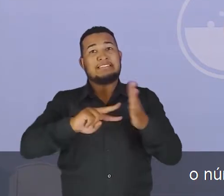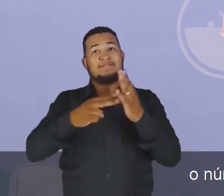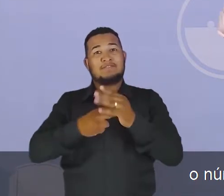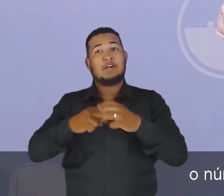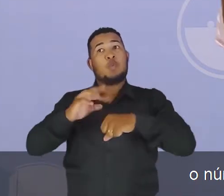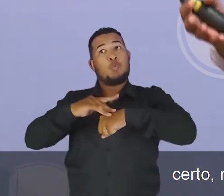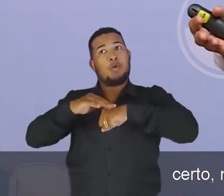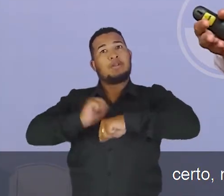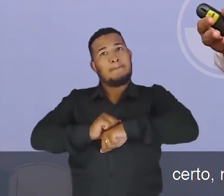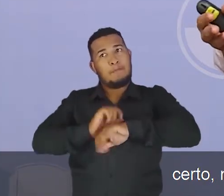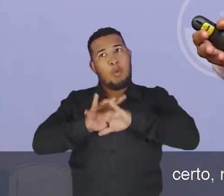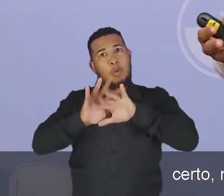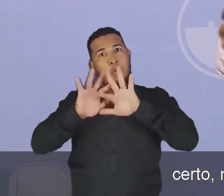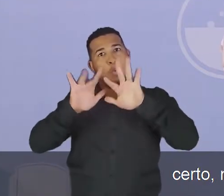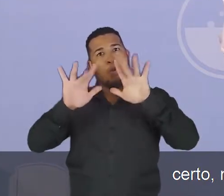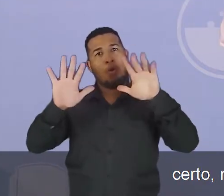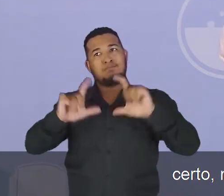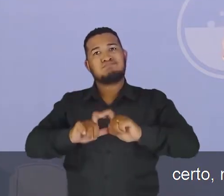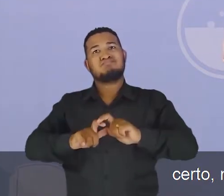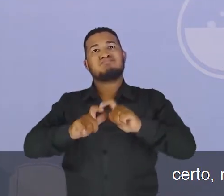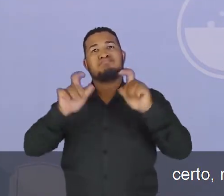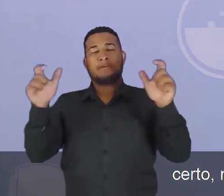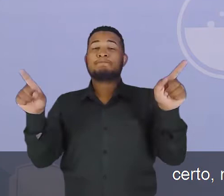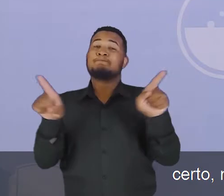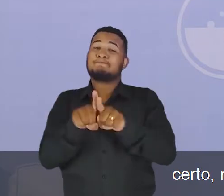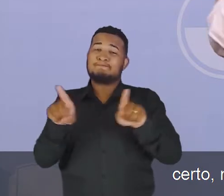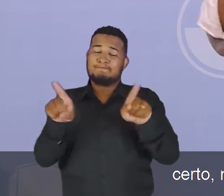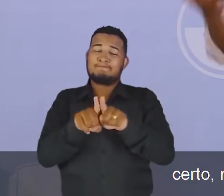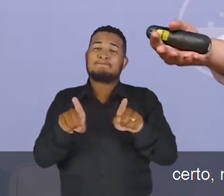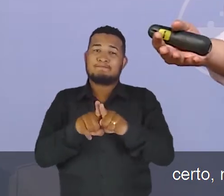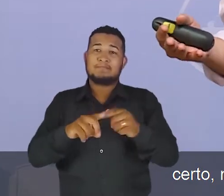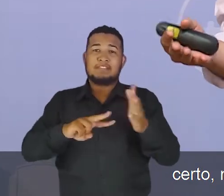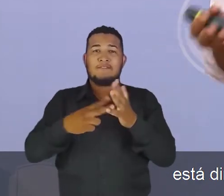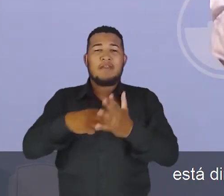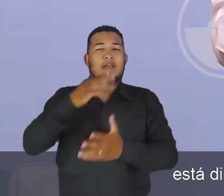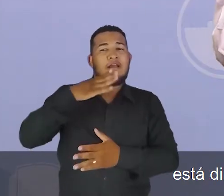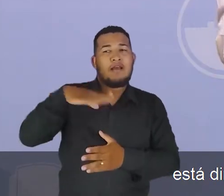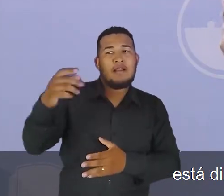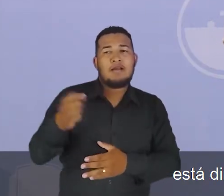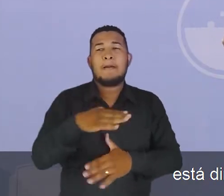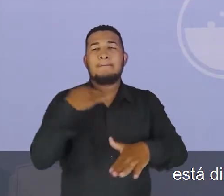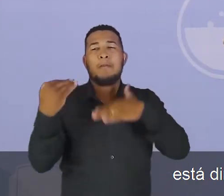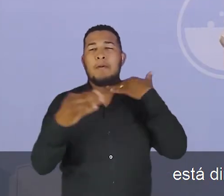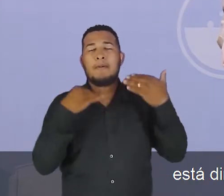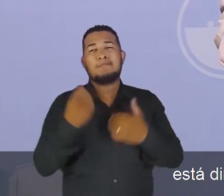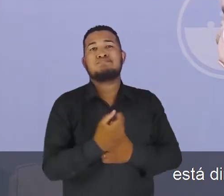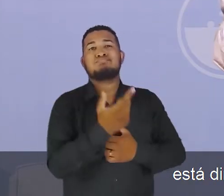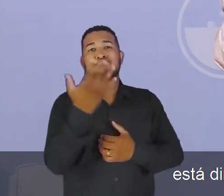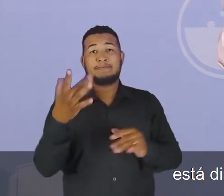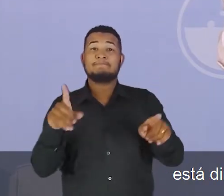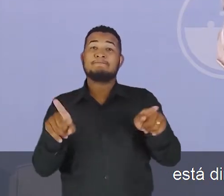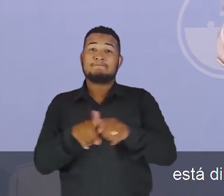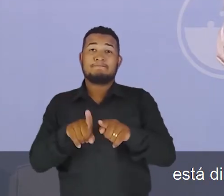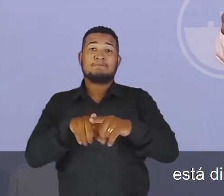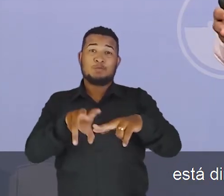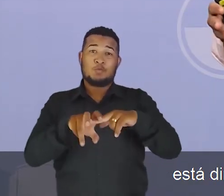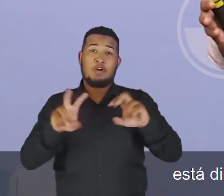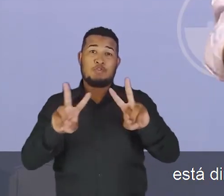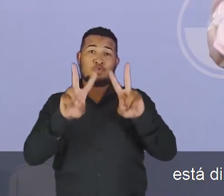ao saneamento básico. Certo? Maior quantidade de mortalidade infantil está diretamente relacionada a